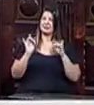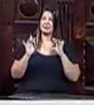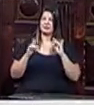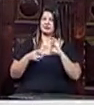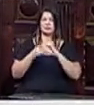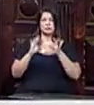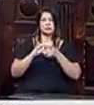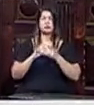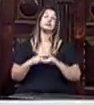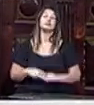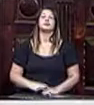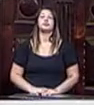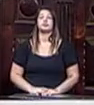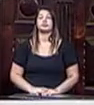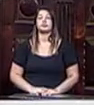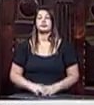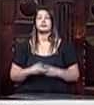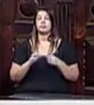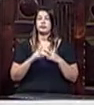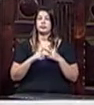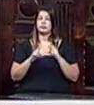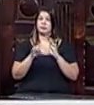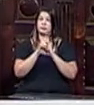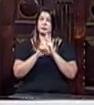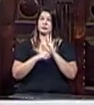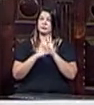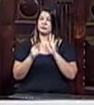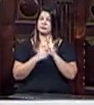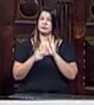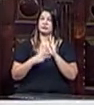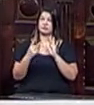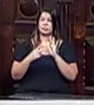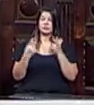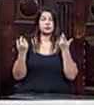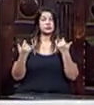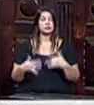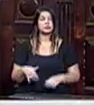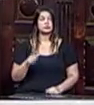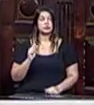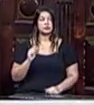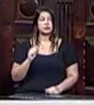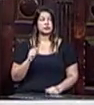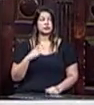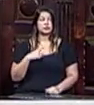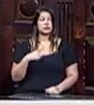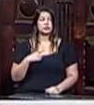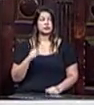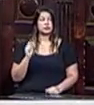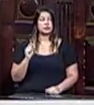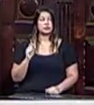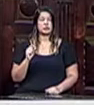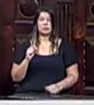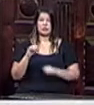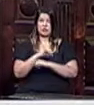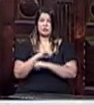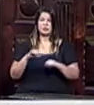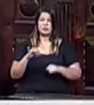2º, ficam as autoridades competentes autorizadas a adotar medidas